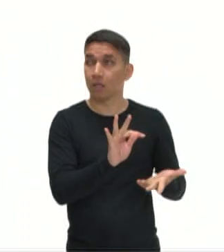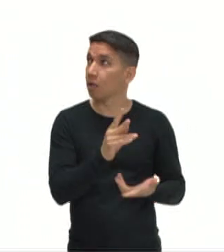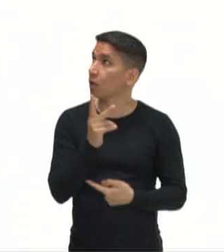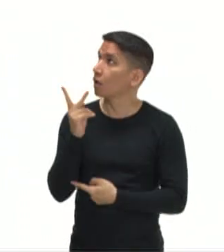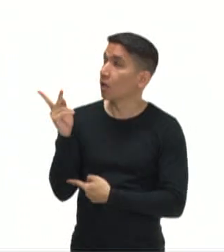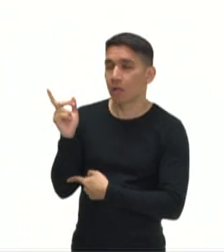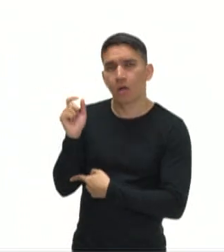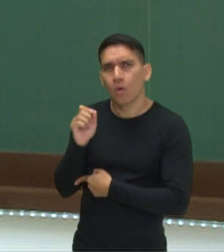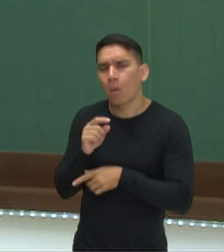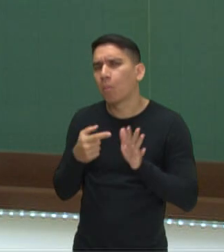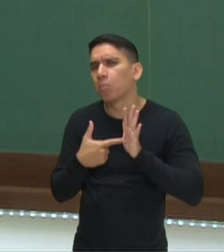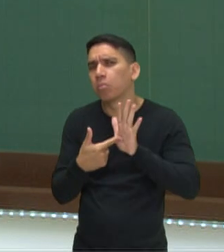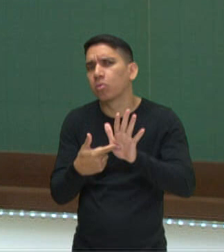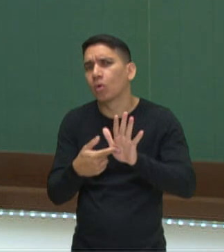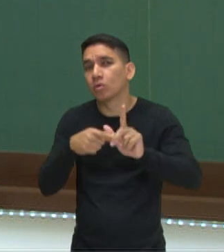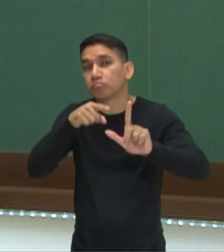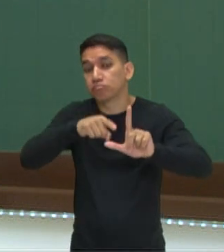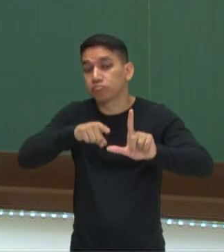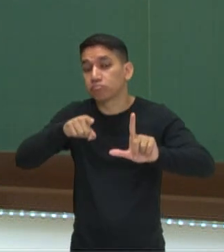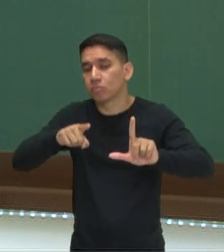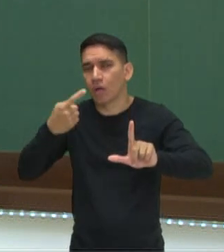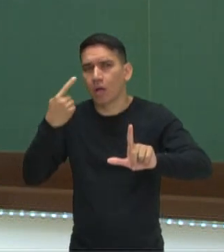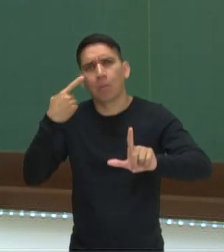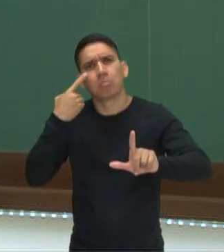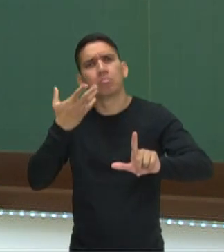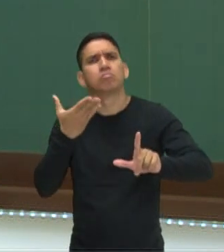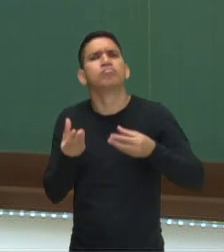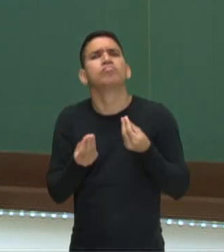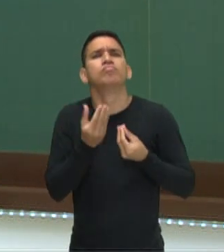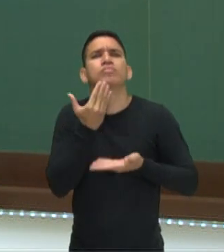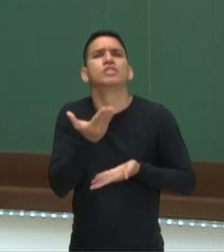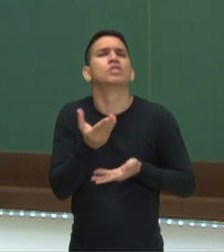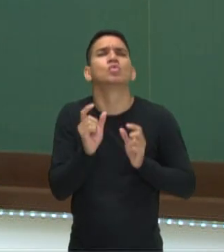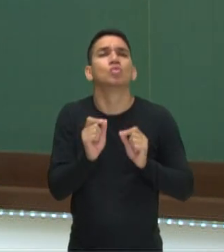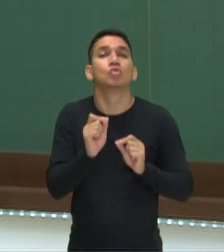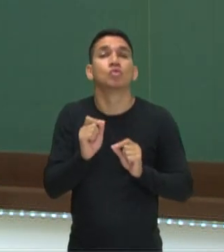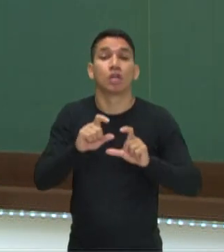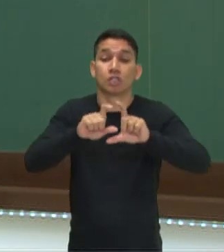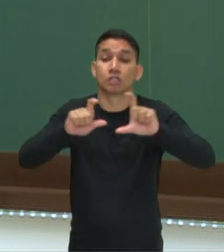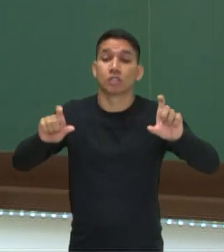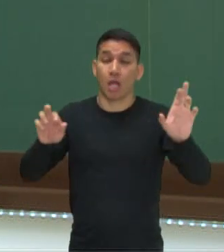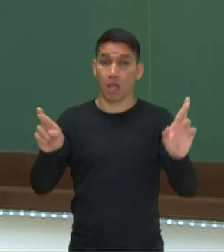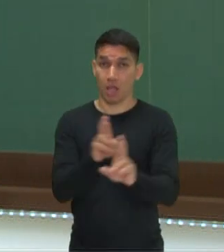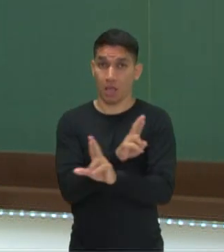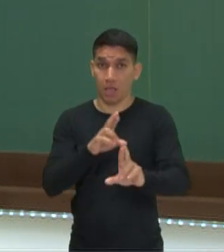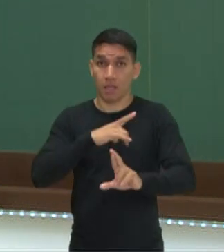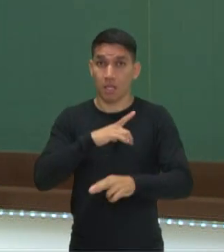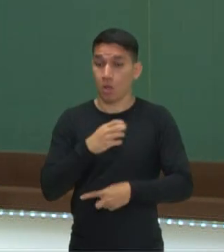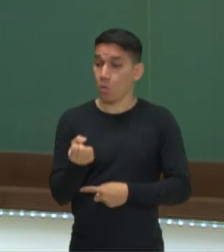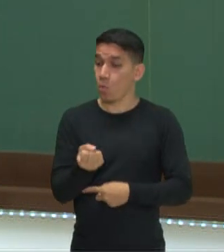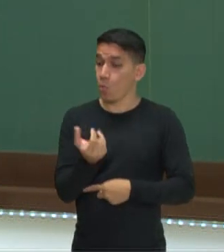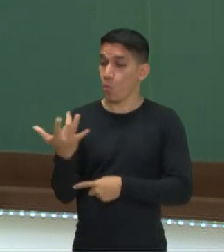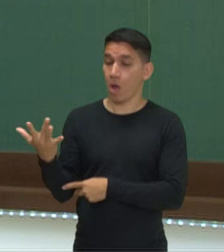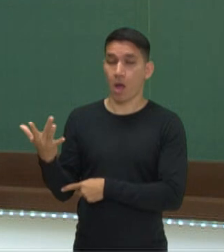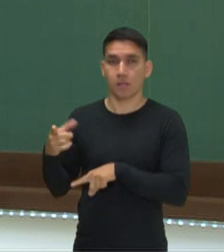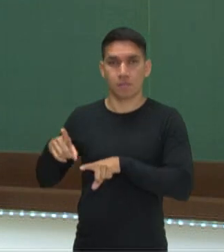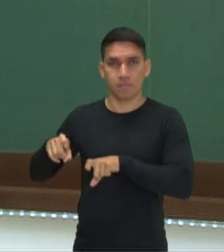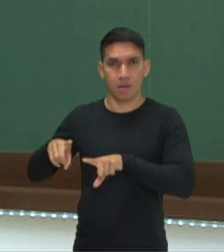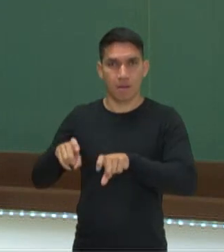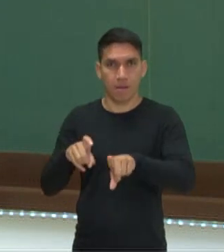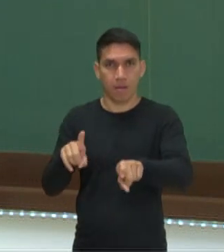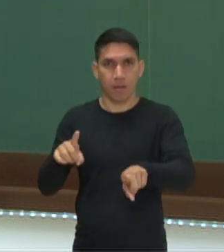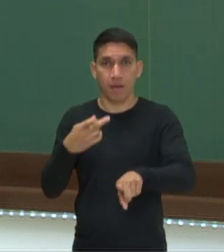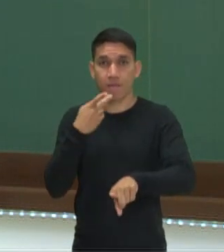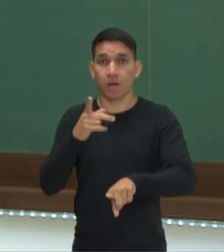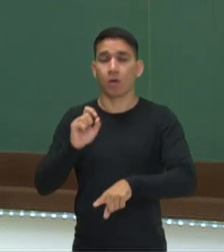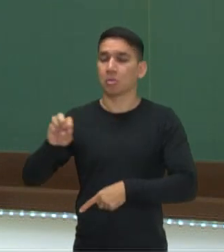do tempo T e represente no gráfico. Então, o que eu quero, pessoal? Eu quero uma fórmula que relacione o número de bactérias, que eu vou